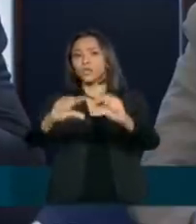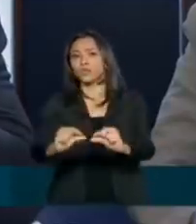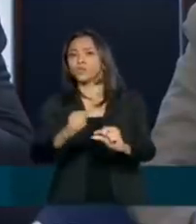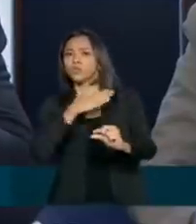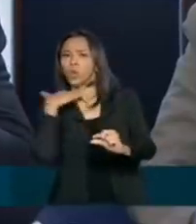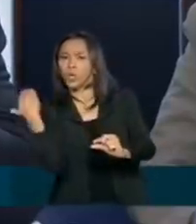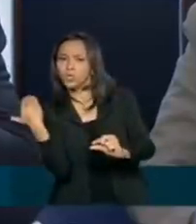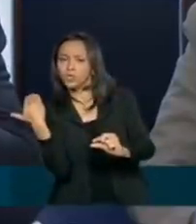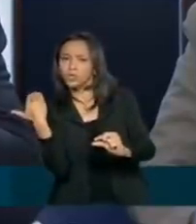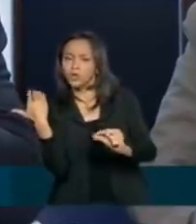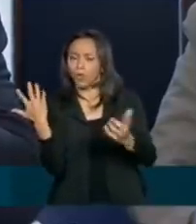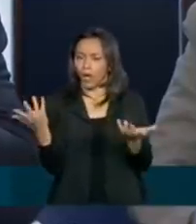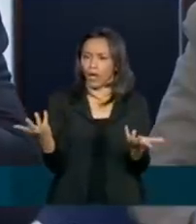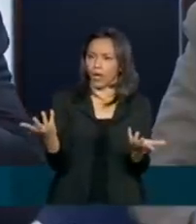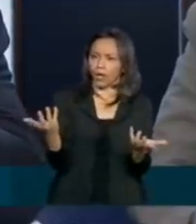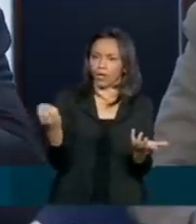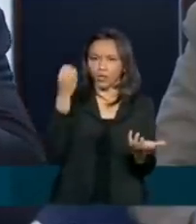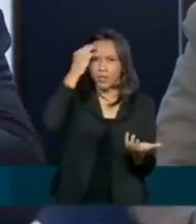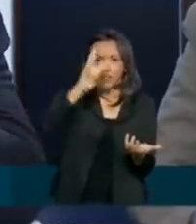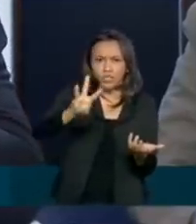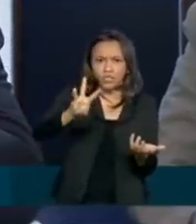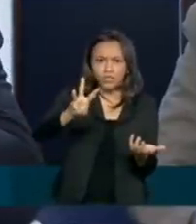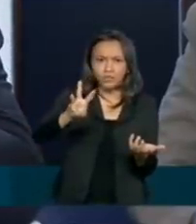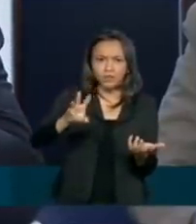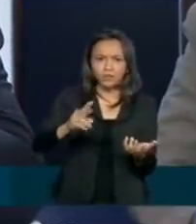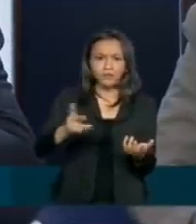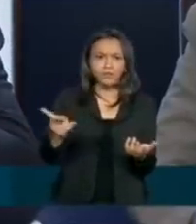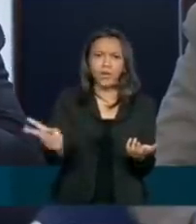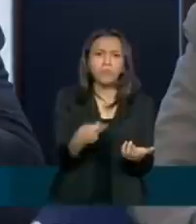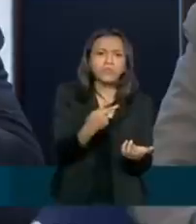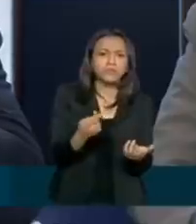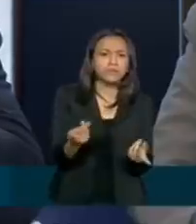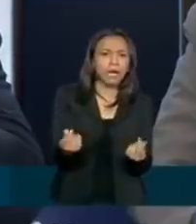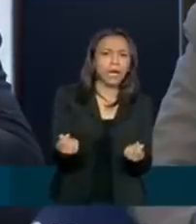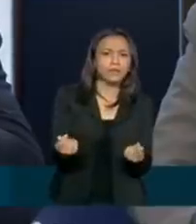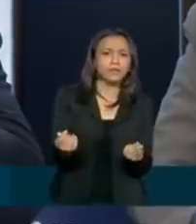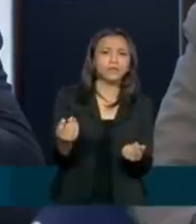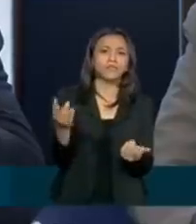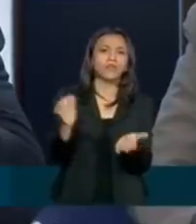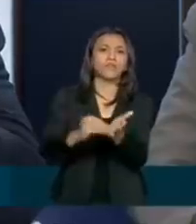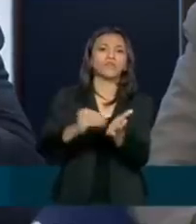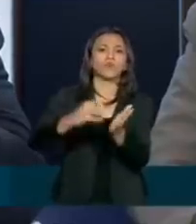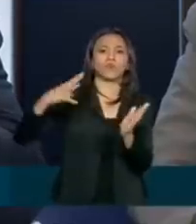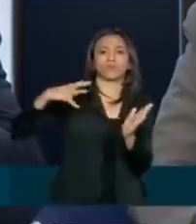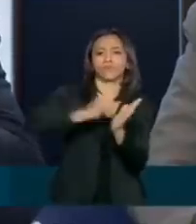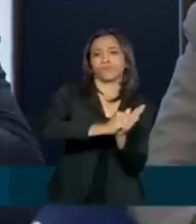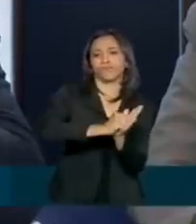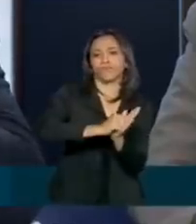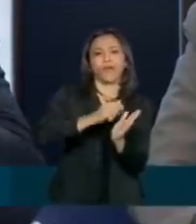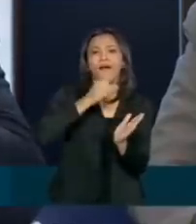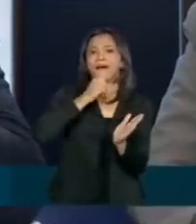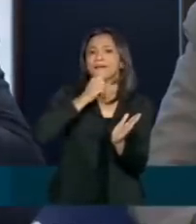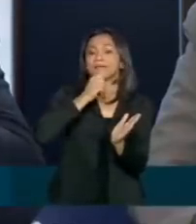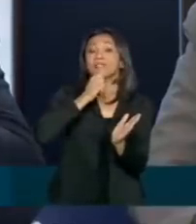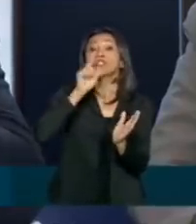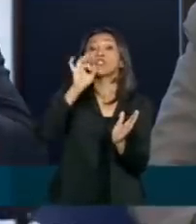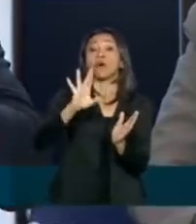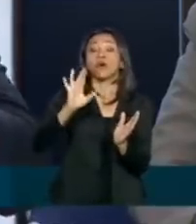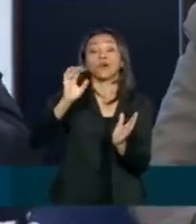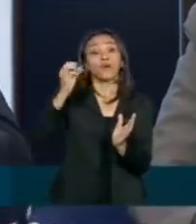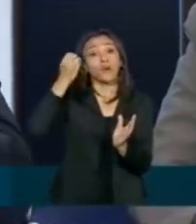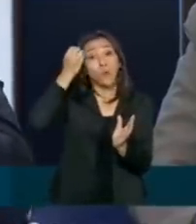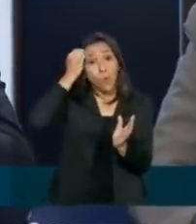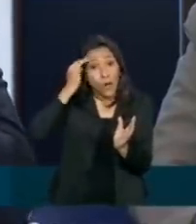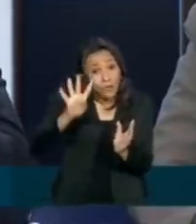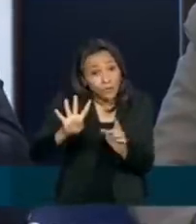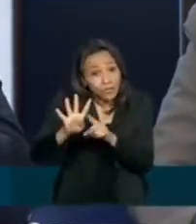mortos em 3 dias. O que aconteceu? Nada. Só não foi registrado. Foi registrado tudo no 4º dia. O que aconteceu